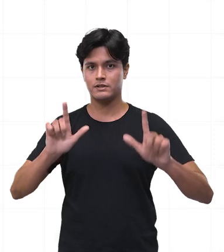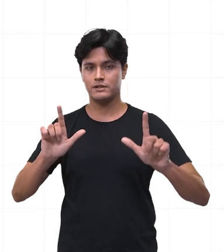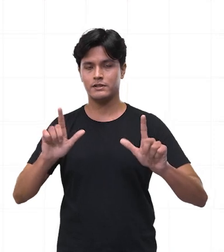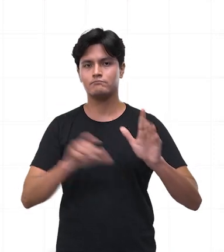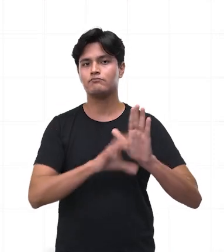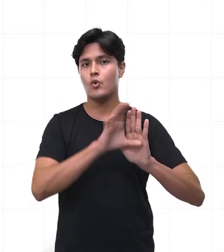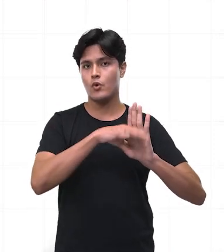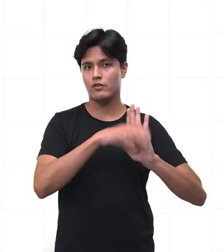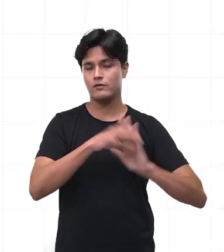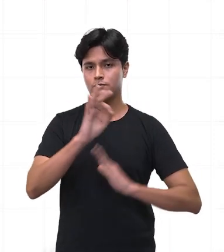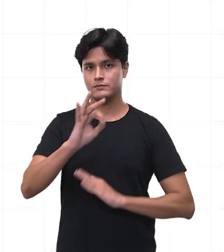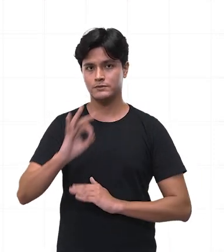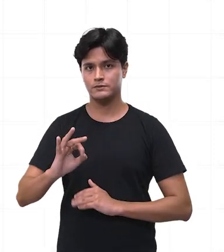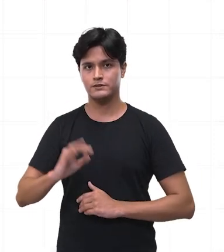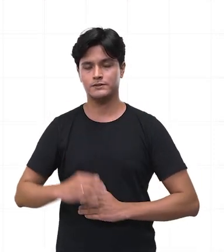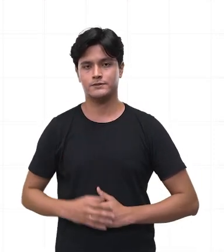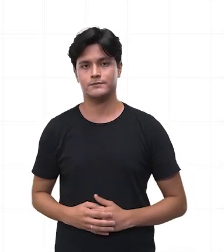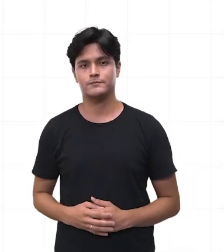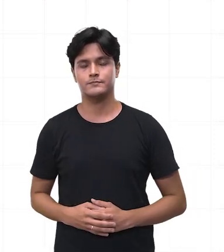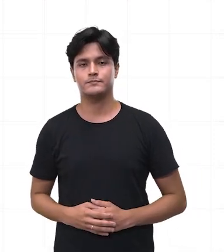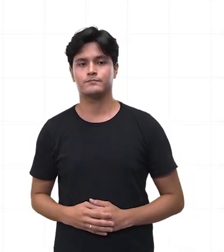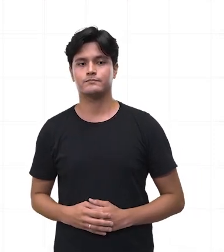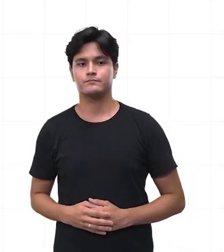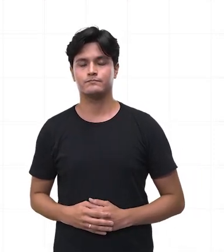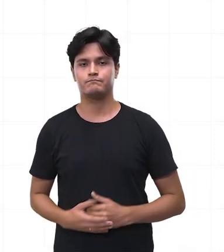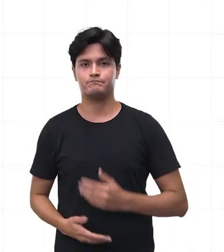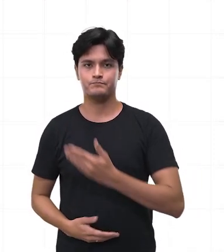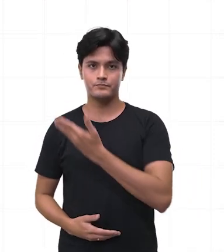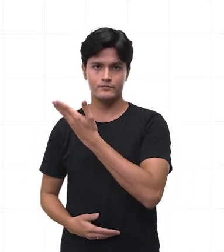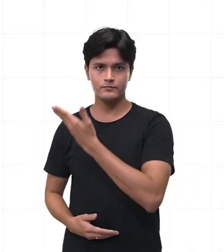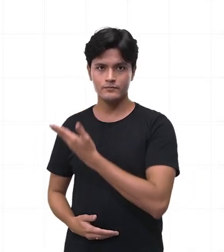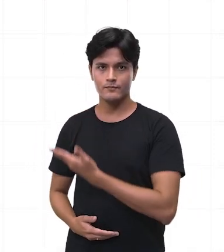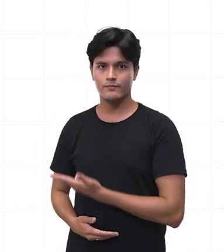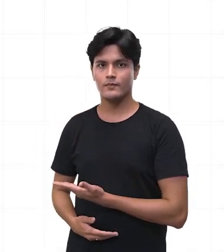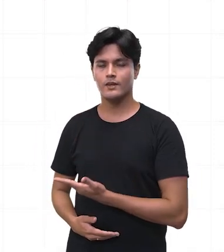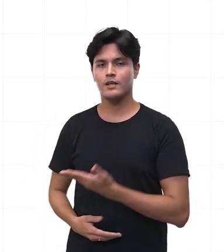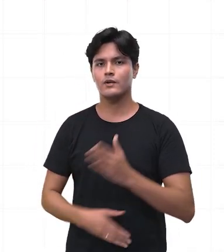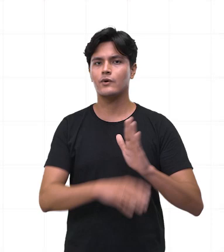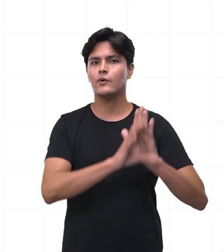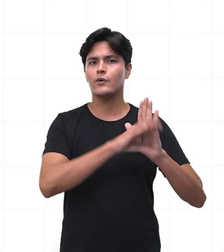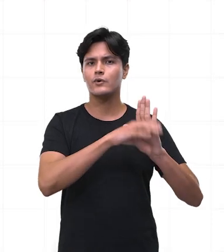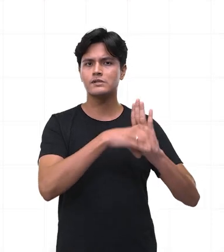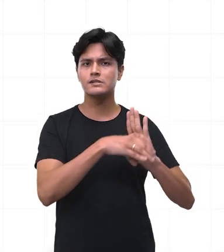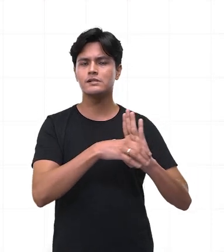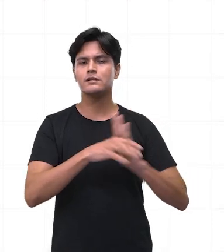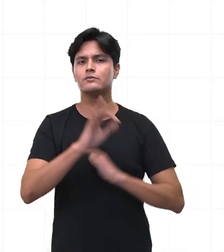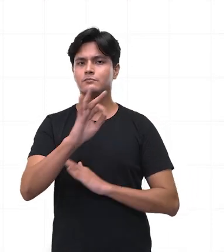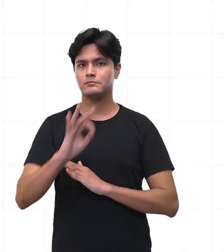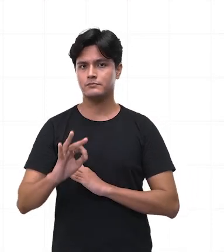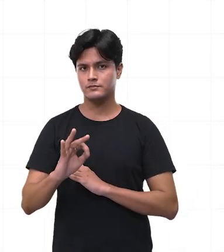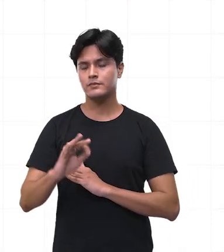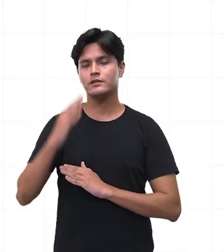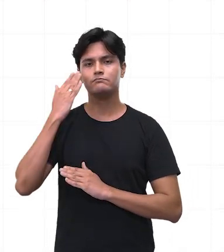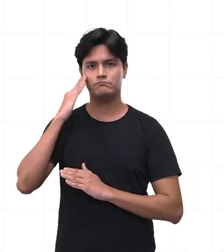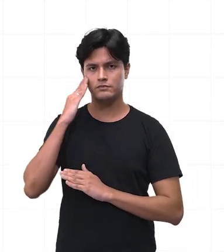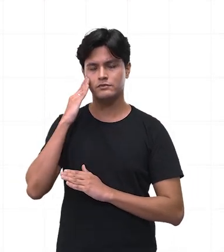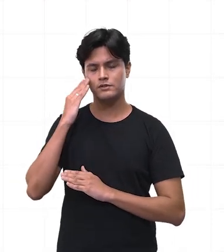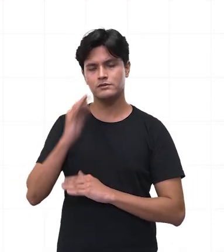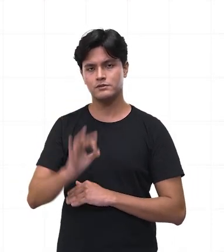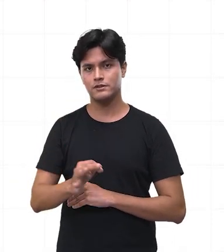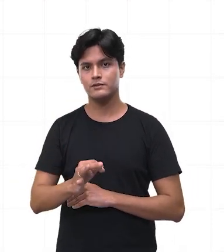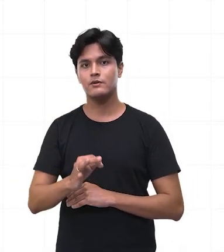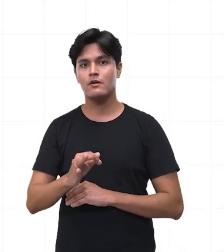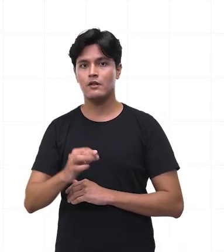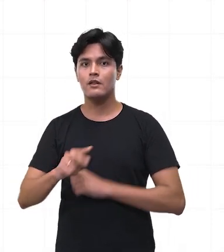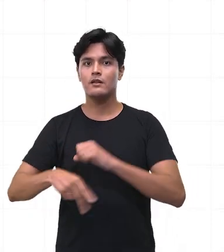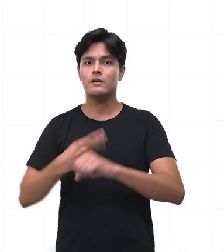Aí está, ó, porcentagem. Então, vamos entender a definição de porcentagem primeiro, tá? E